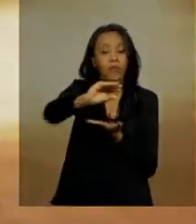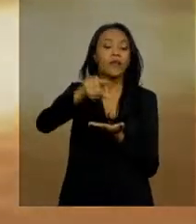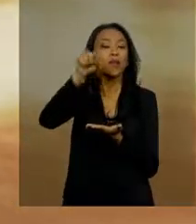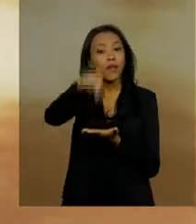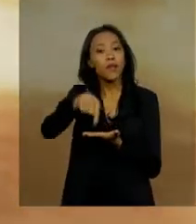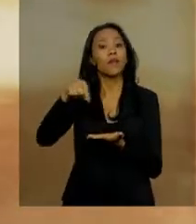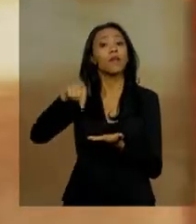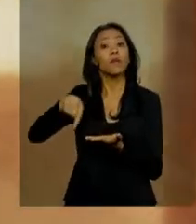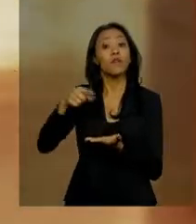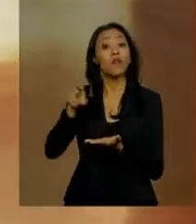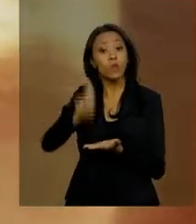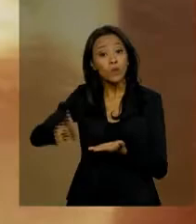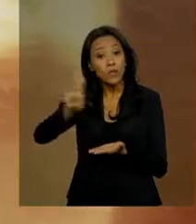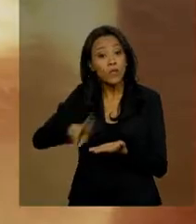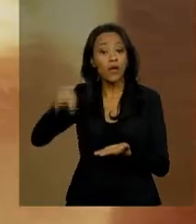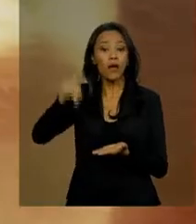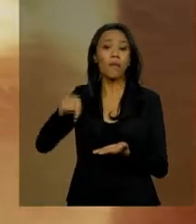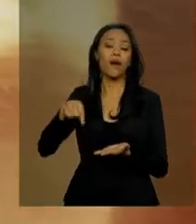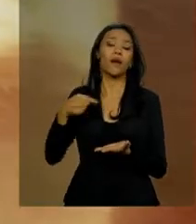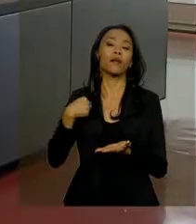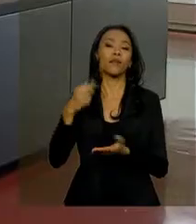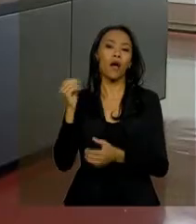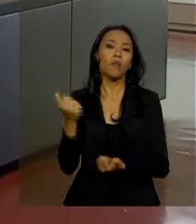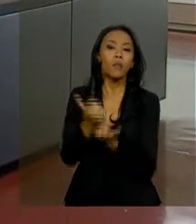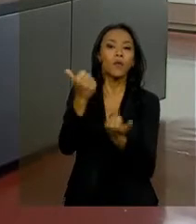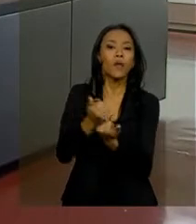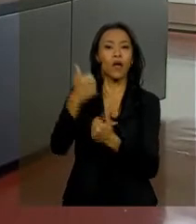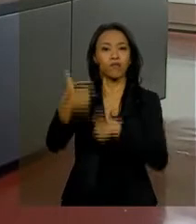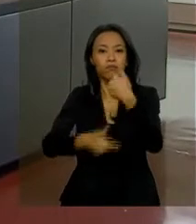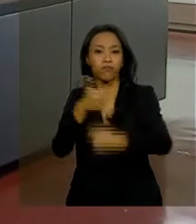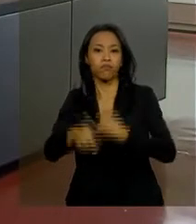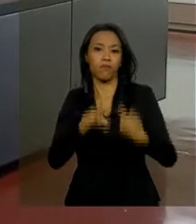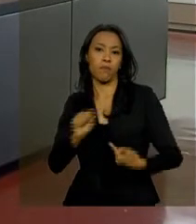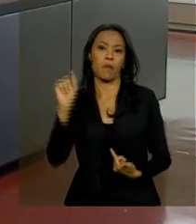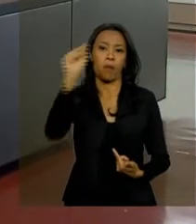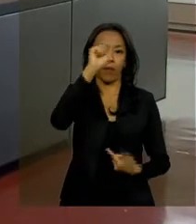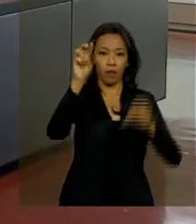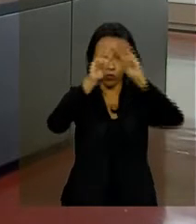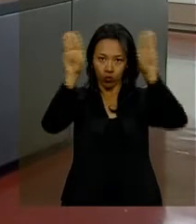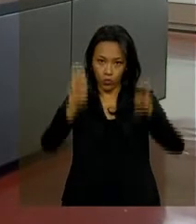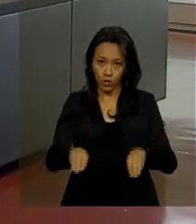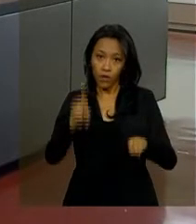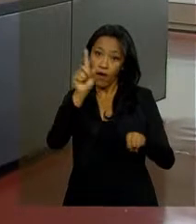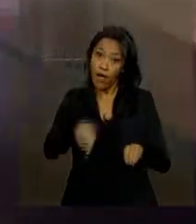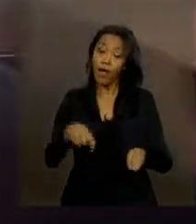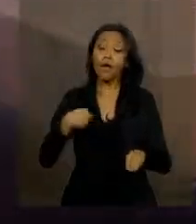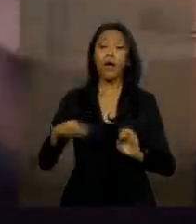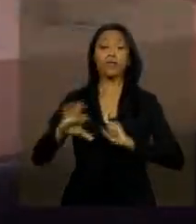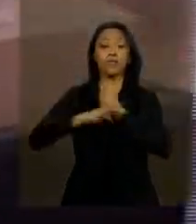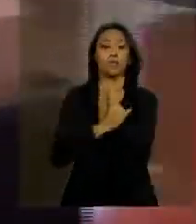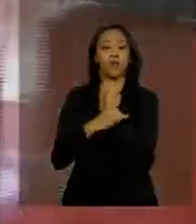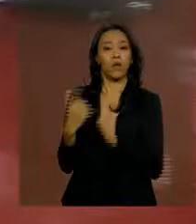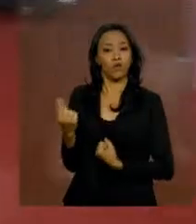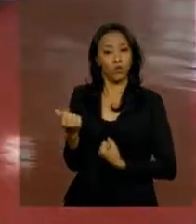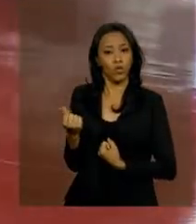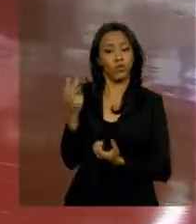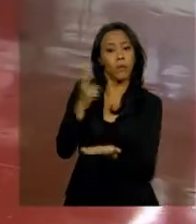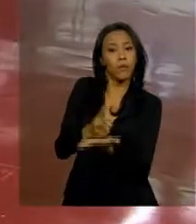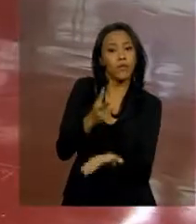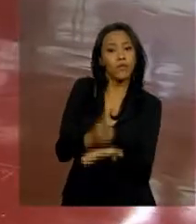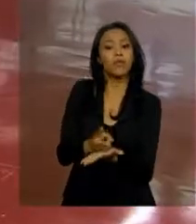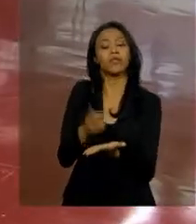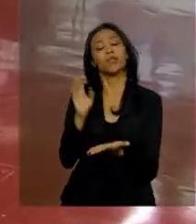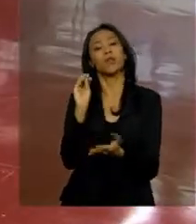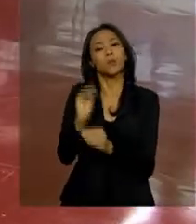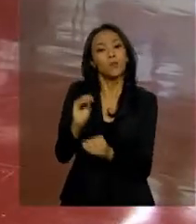fundo seriam utilizados para financiar as atividades o objetivo é garantir uma fonte de recursos para a manutenção dessas